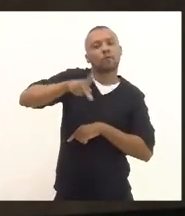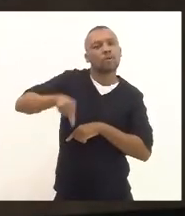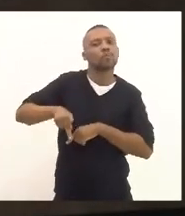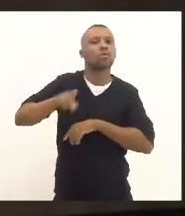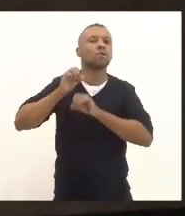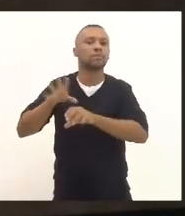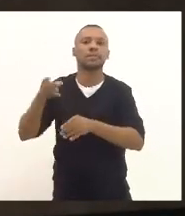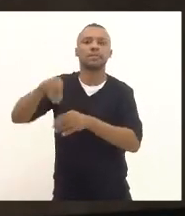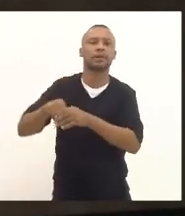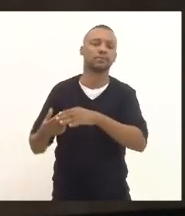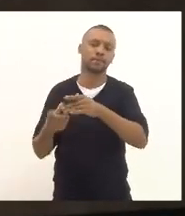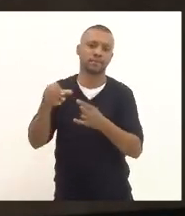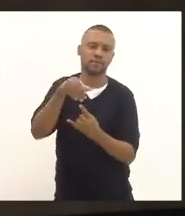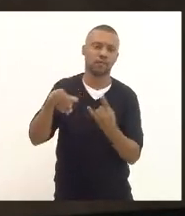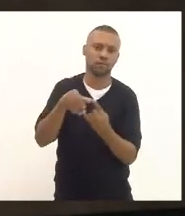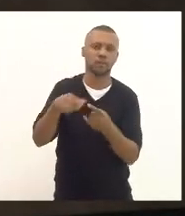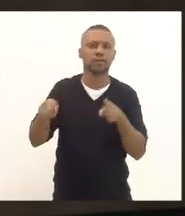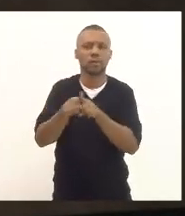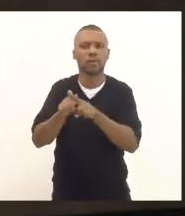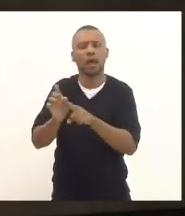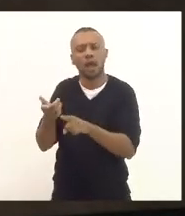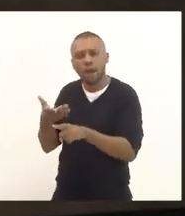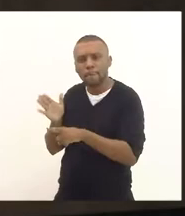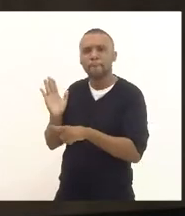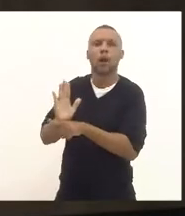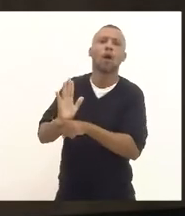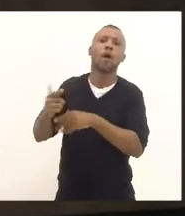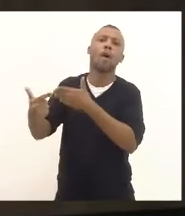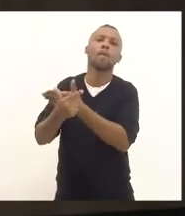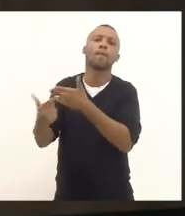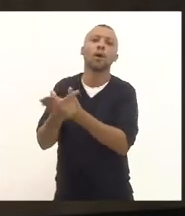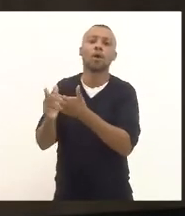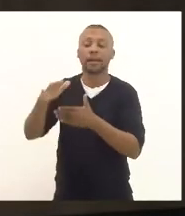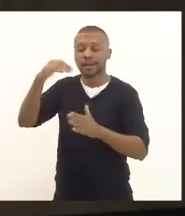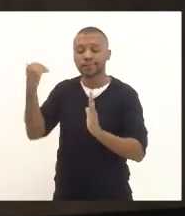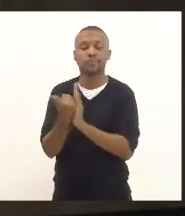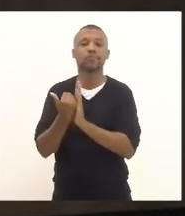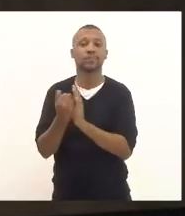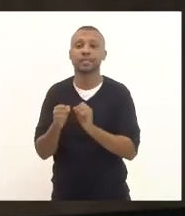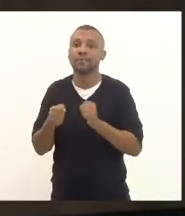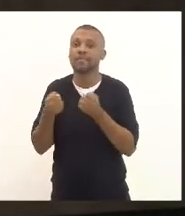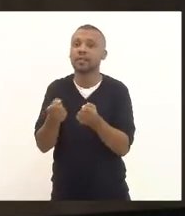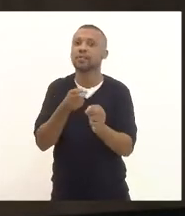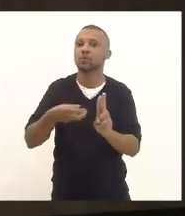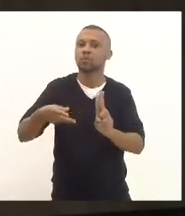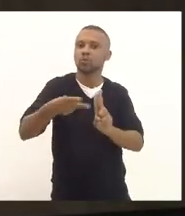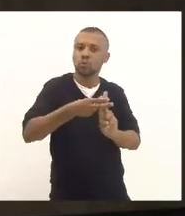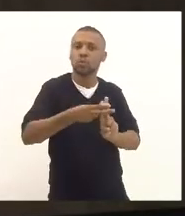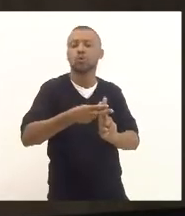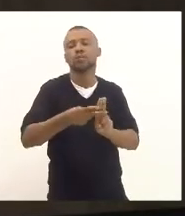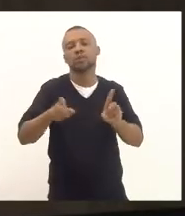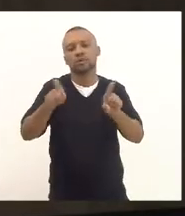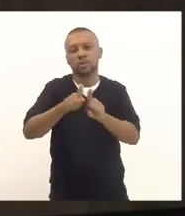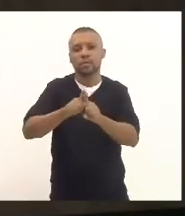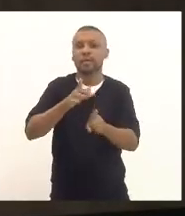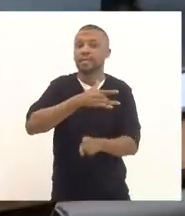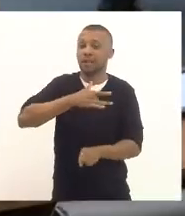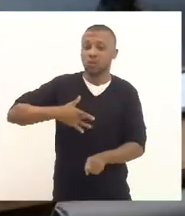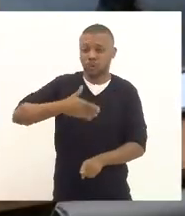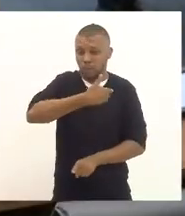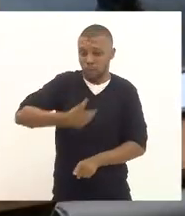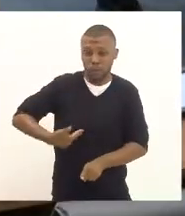que pequena contribuir para o papel que ela cumprir na defesa do Sistema Único de Saúde e da saúde pública no Brasil